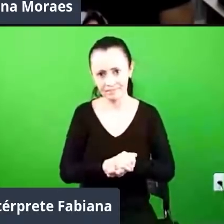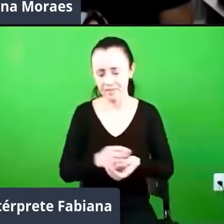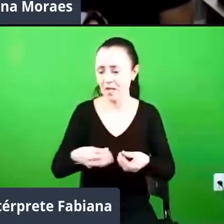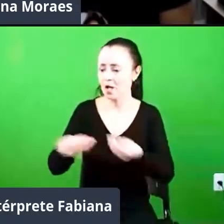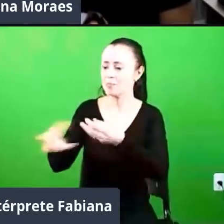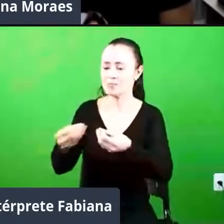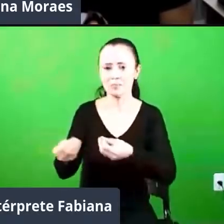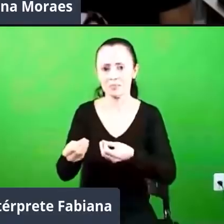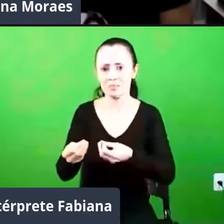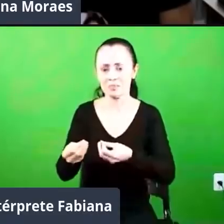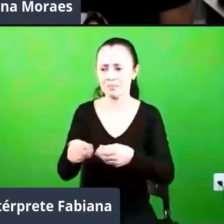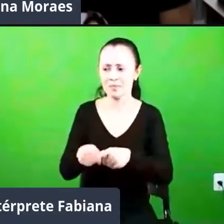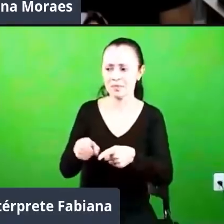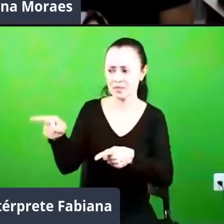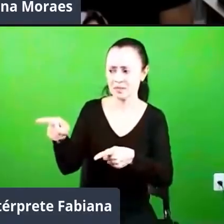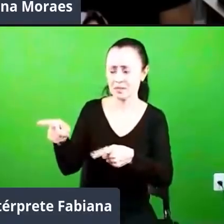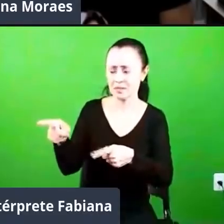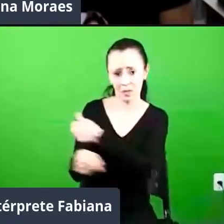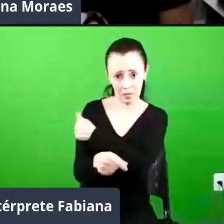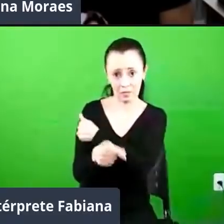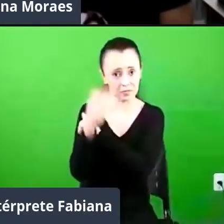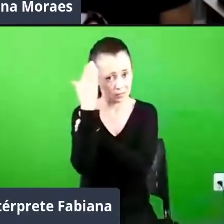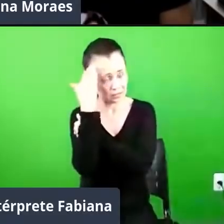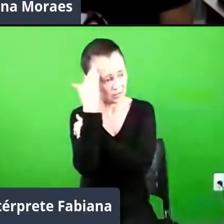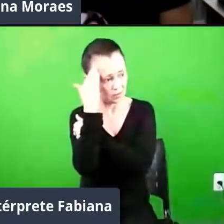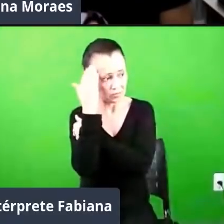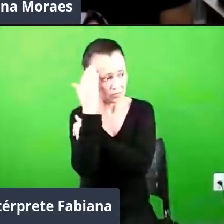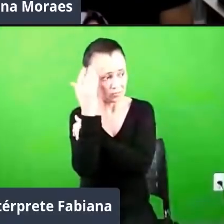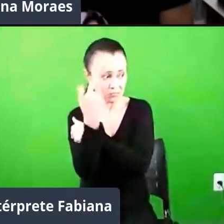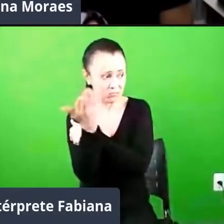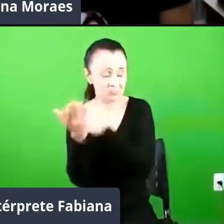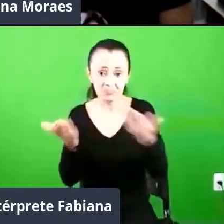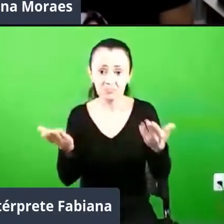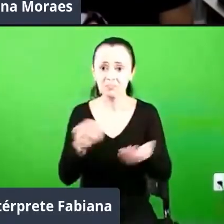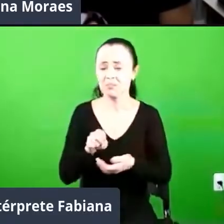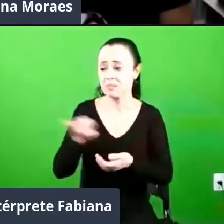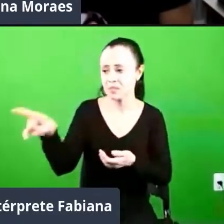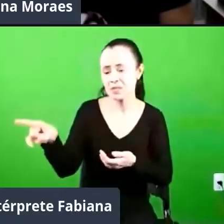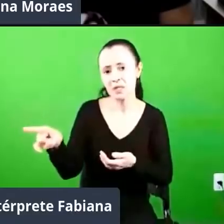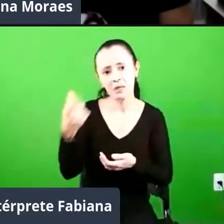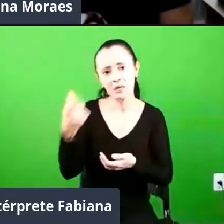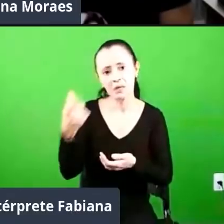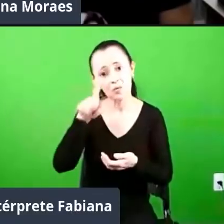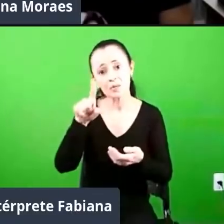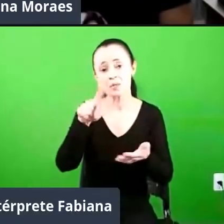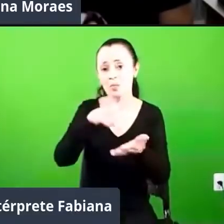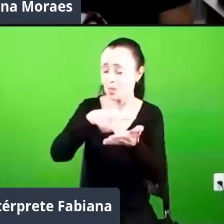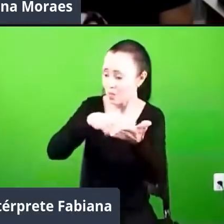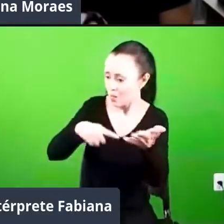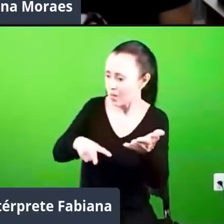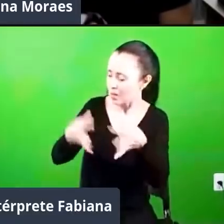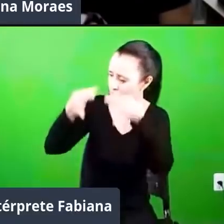entendeu, se ficou dúvida, se o fulano conseguiu ler o texto, se ele leu corretamente, se